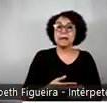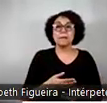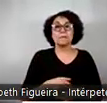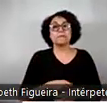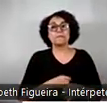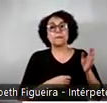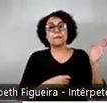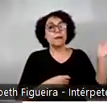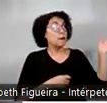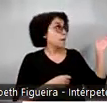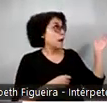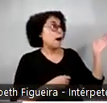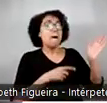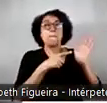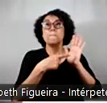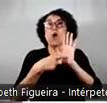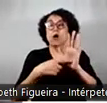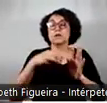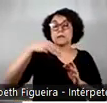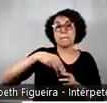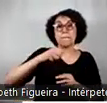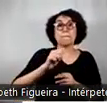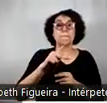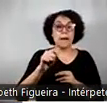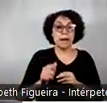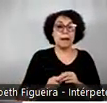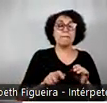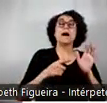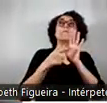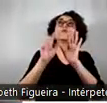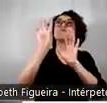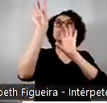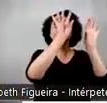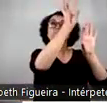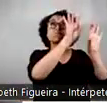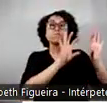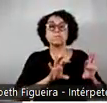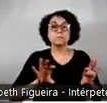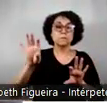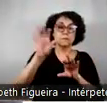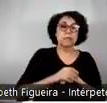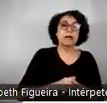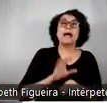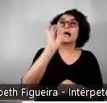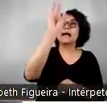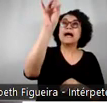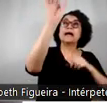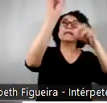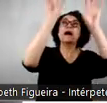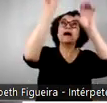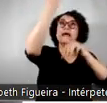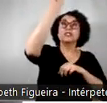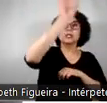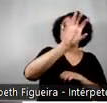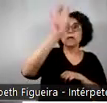poder discutir o tema da migração, né, que é intercalado, que tem essa paridade com o poder público e com, a sociedade